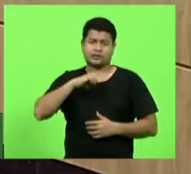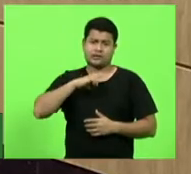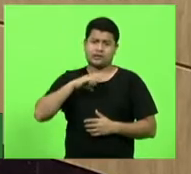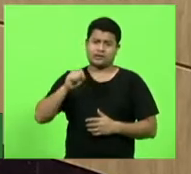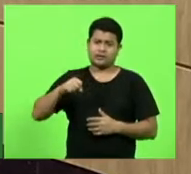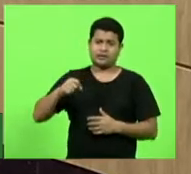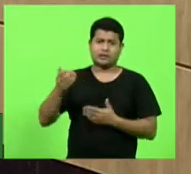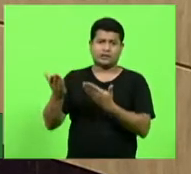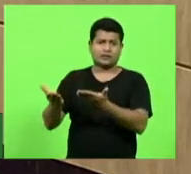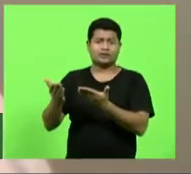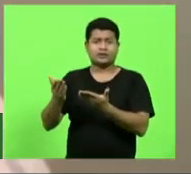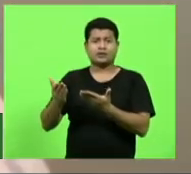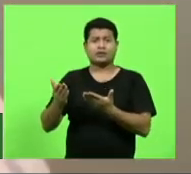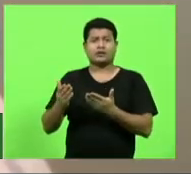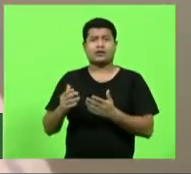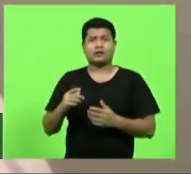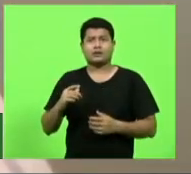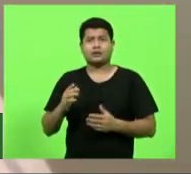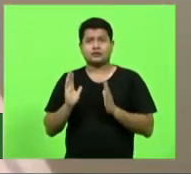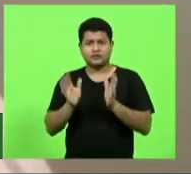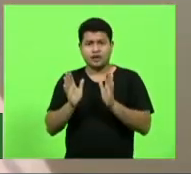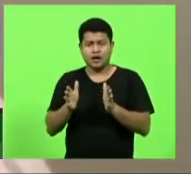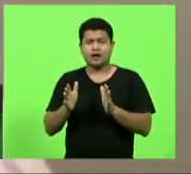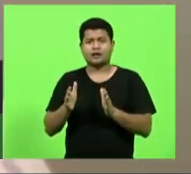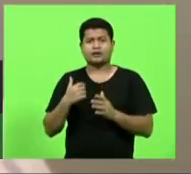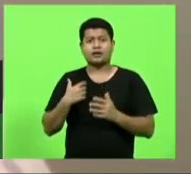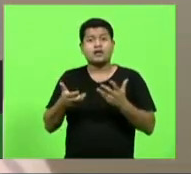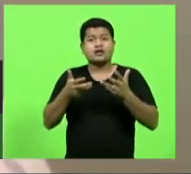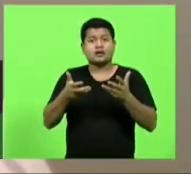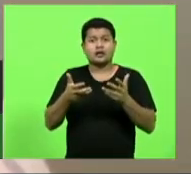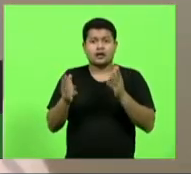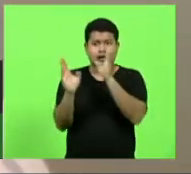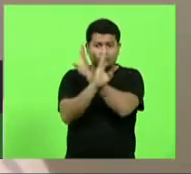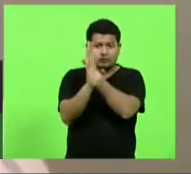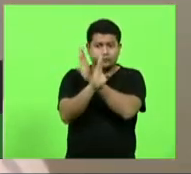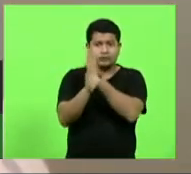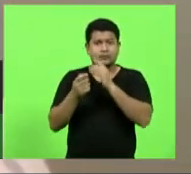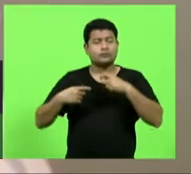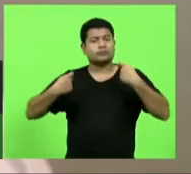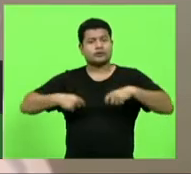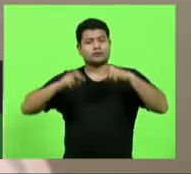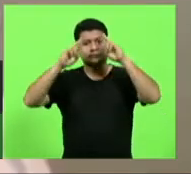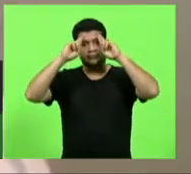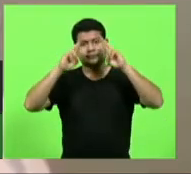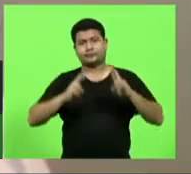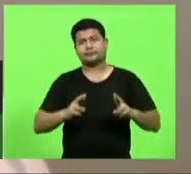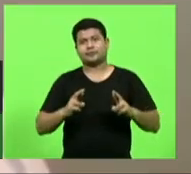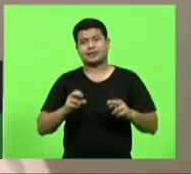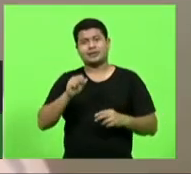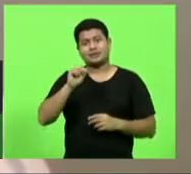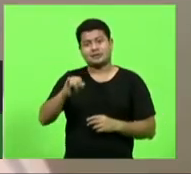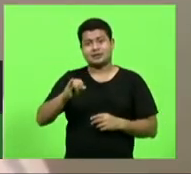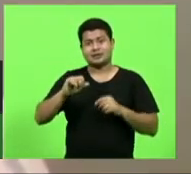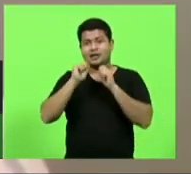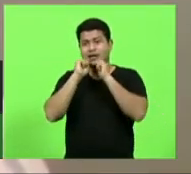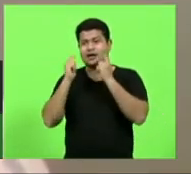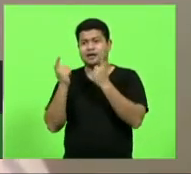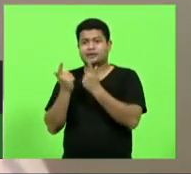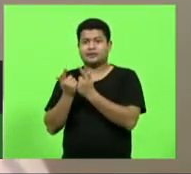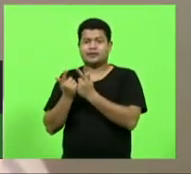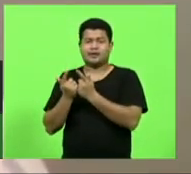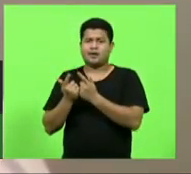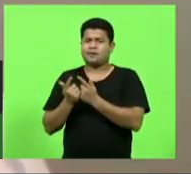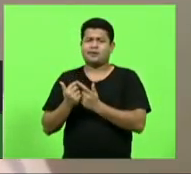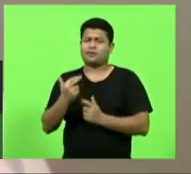uma matéria, tem um fato determinado, ele quer investigar, isso deve ser respeitado. Essa casa não deve se